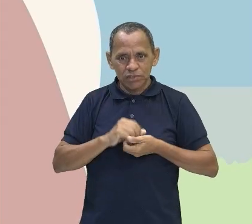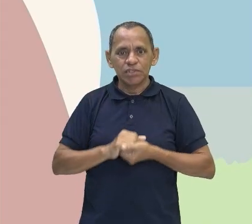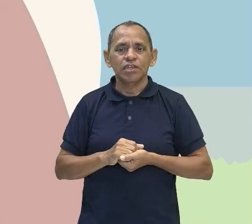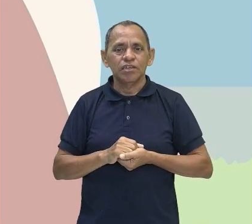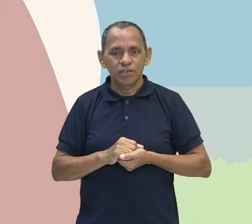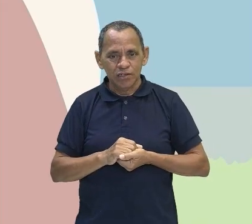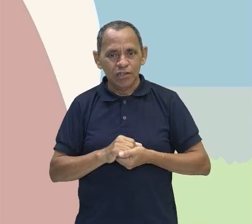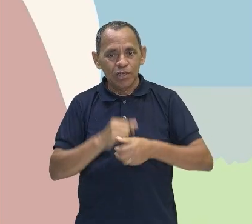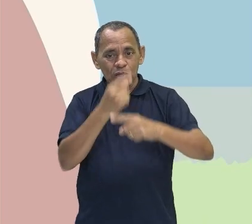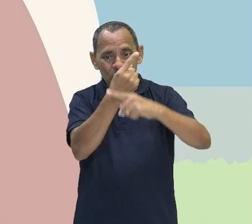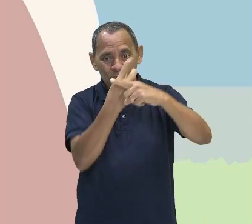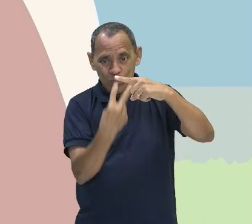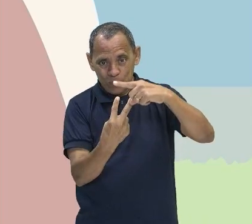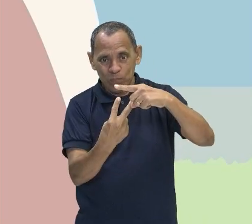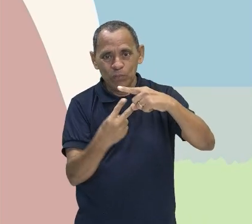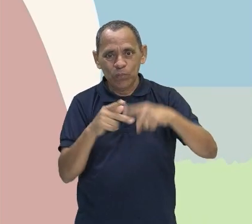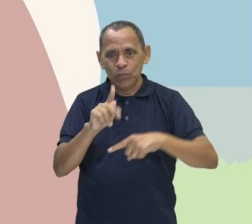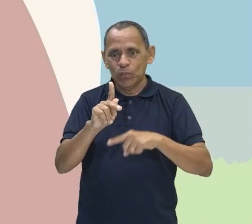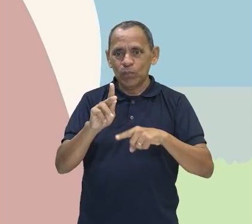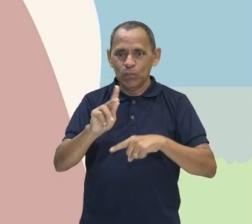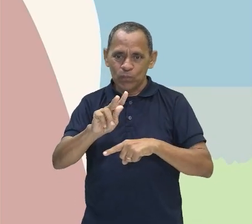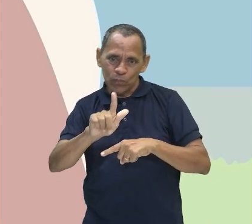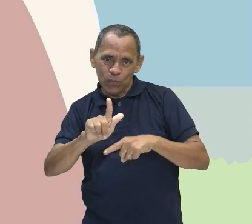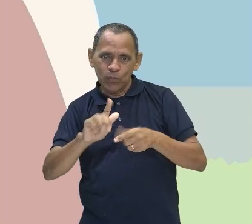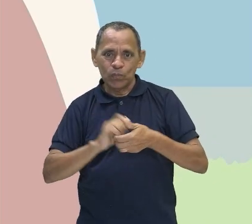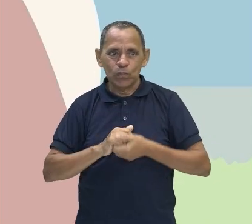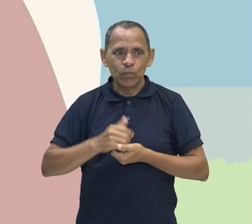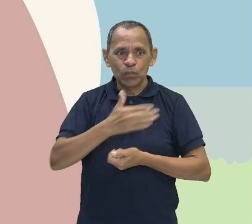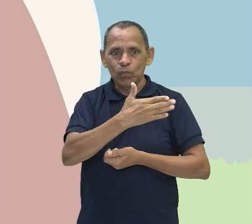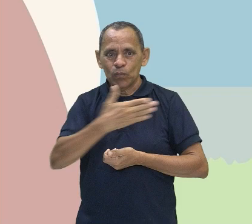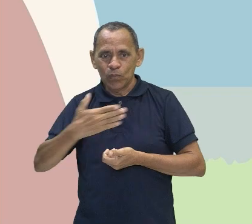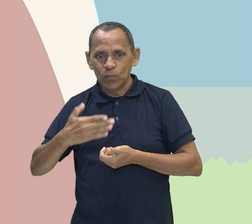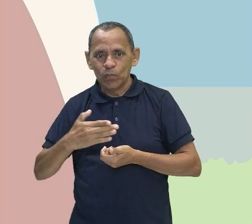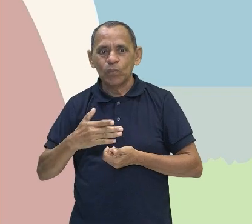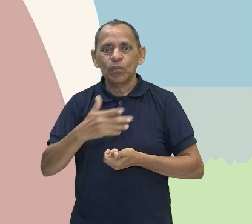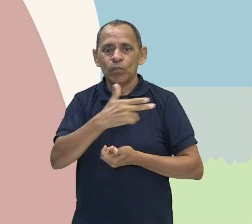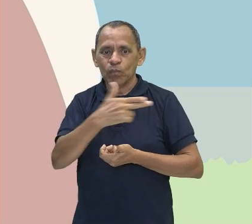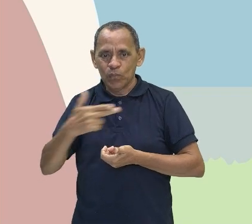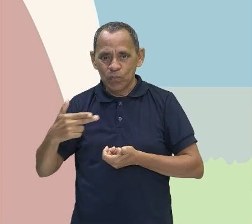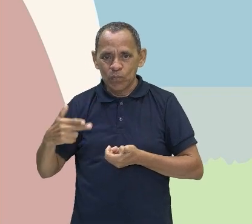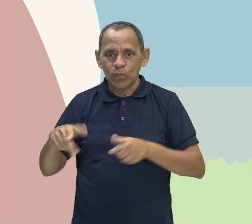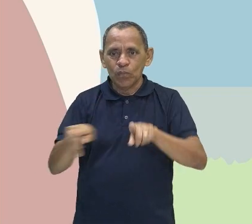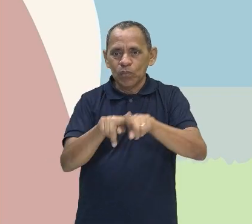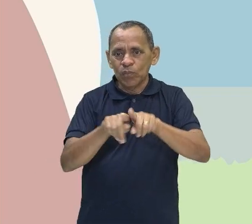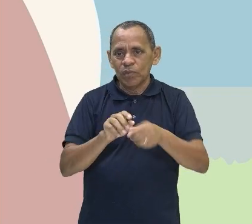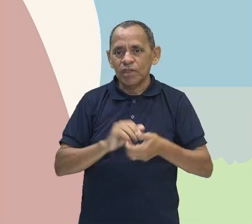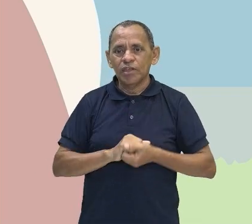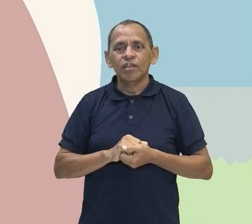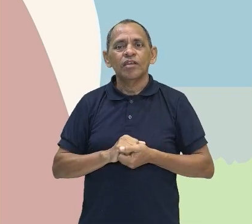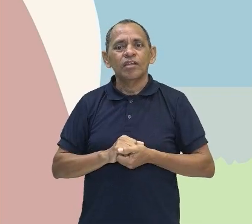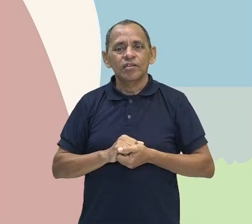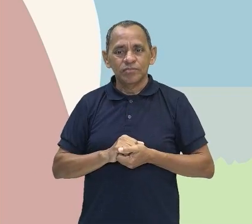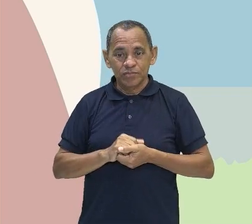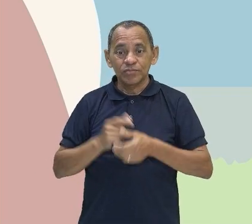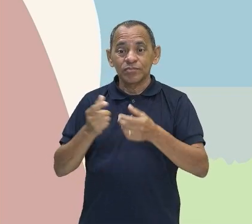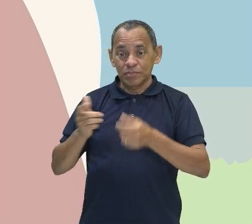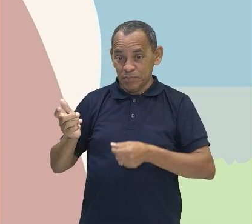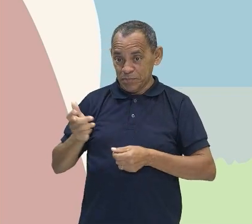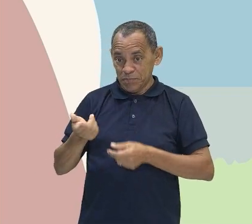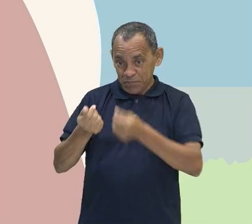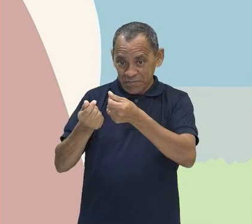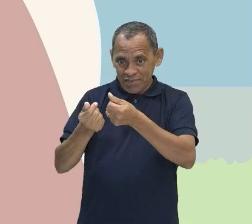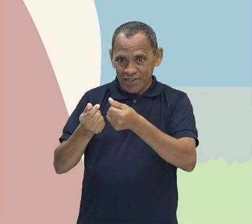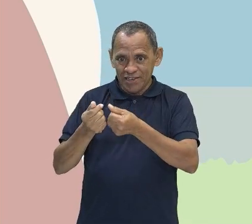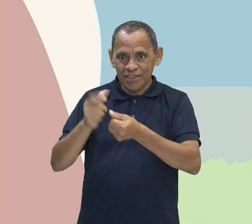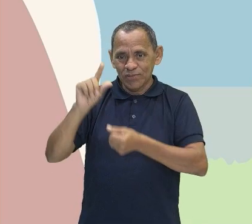Sardinha fresca! Quem quer sardinha para fritar crocante? Barato e gostoso! E olha aqui